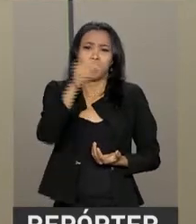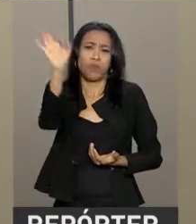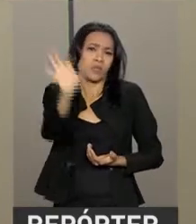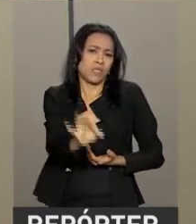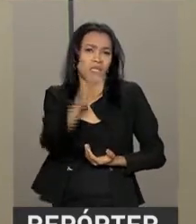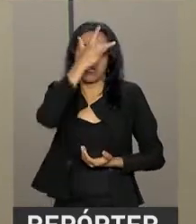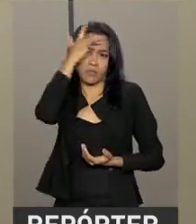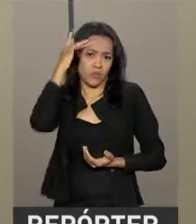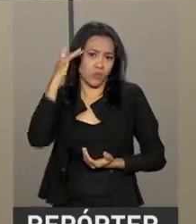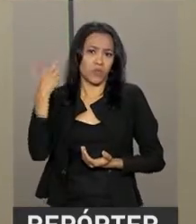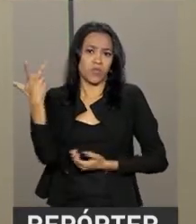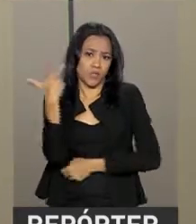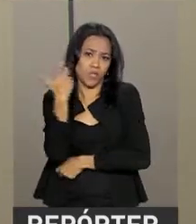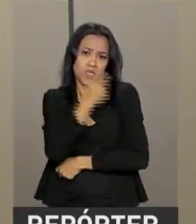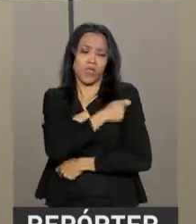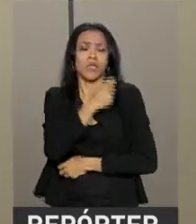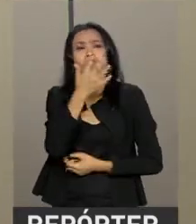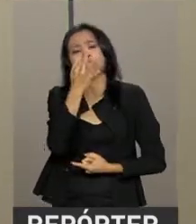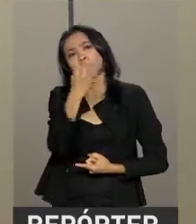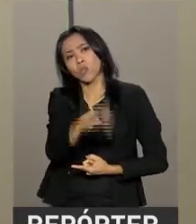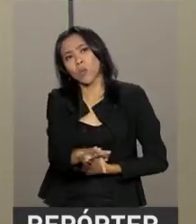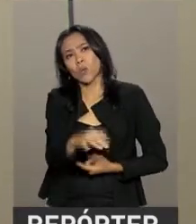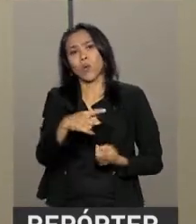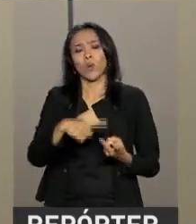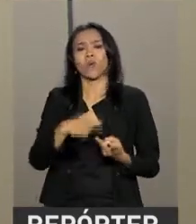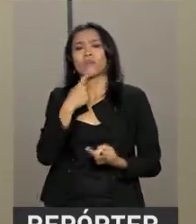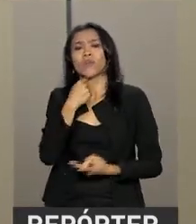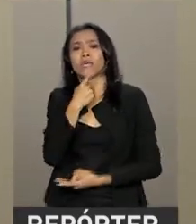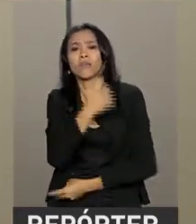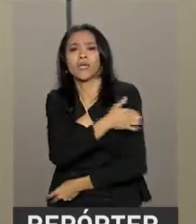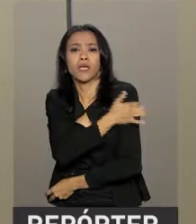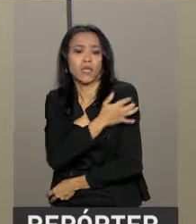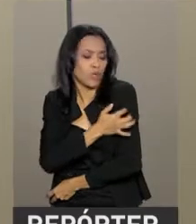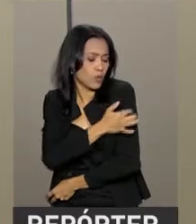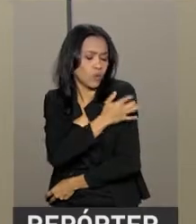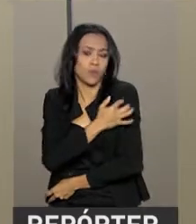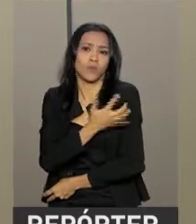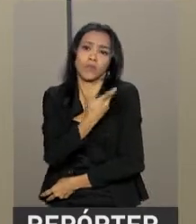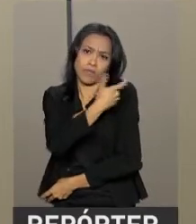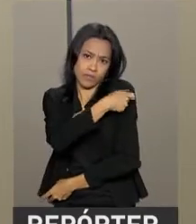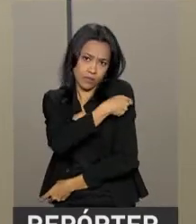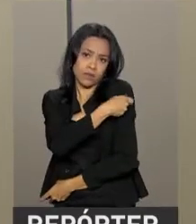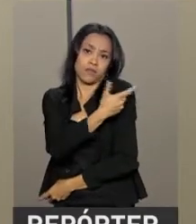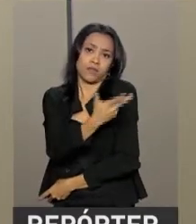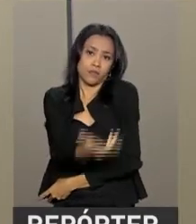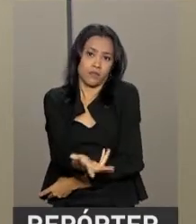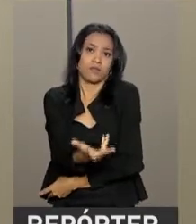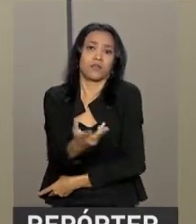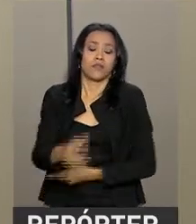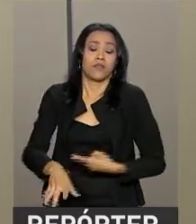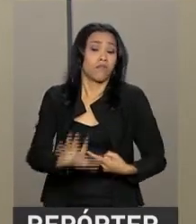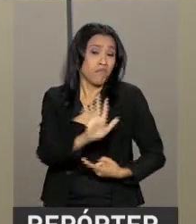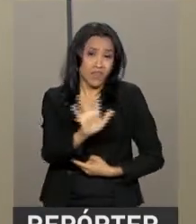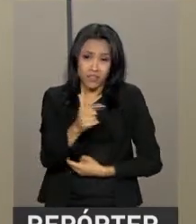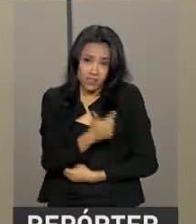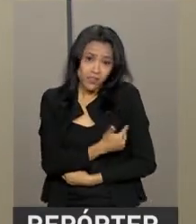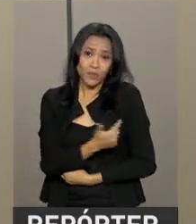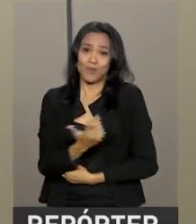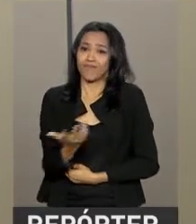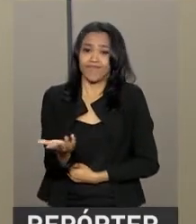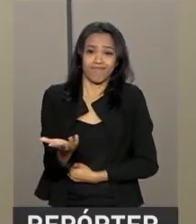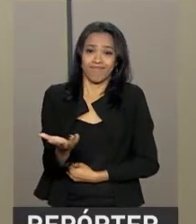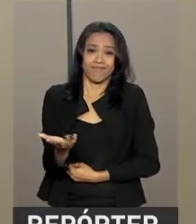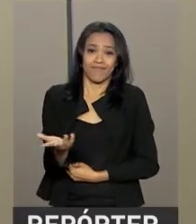que tomam a vacina tem dor tem vermelhidão no local a dag que toma vacina mas isso é